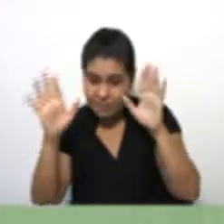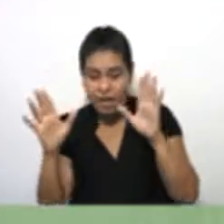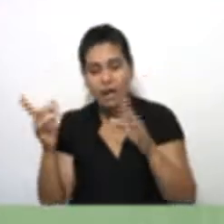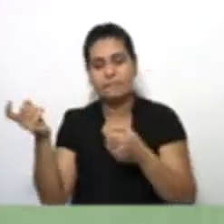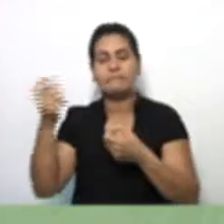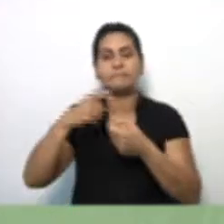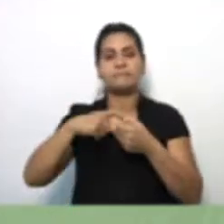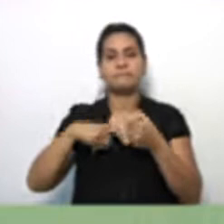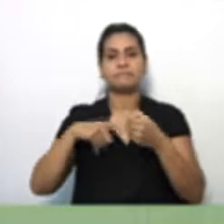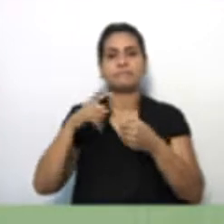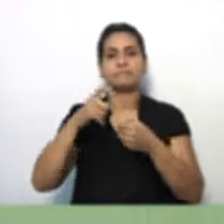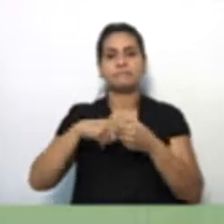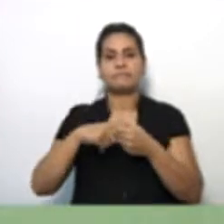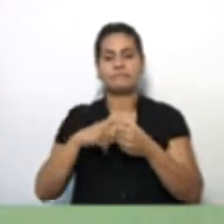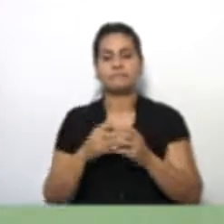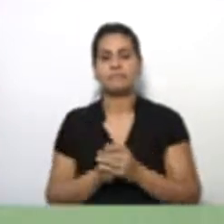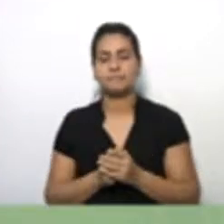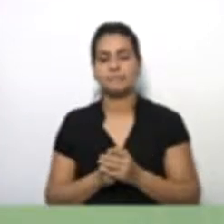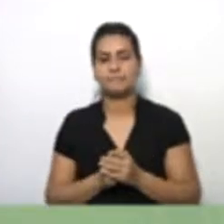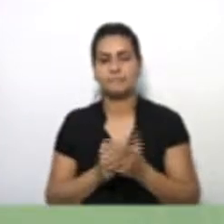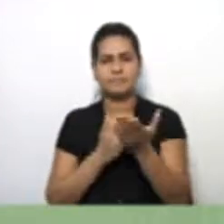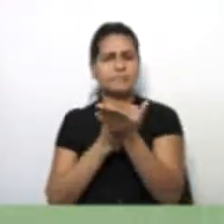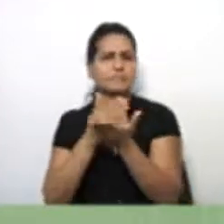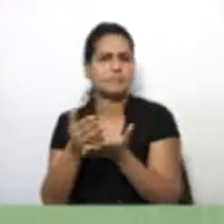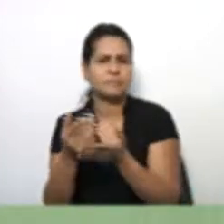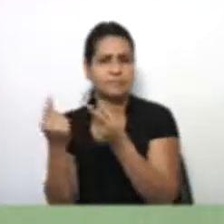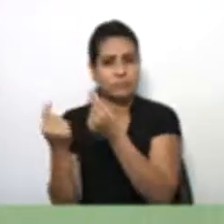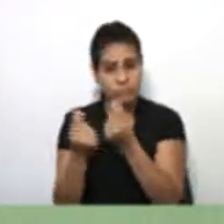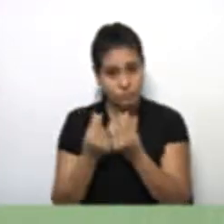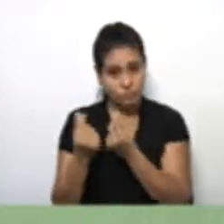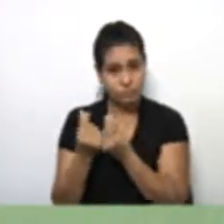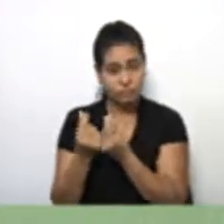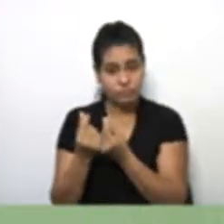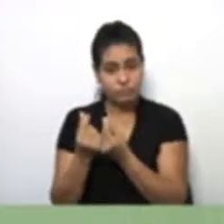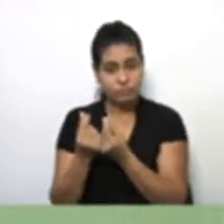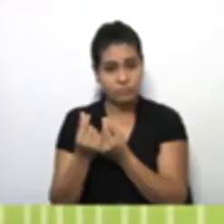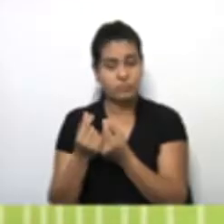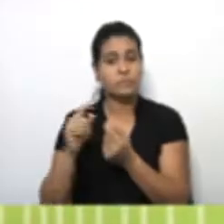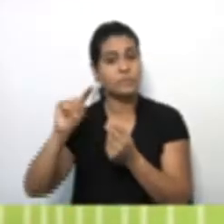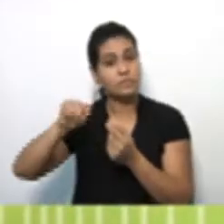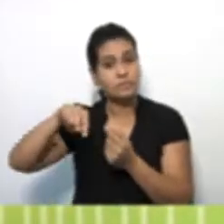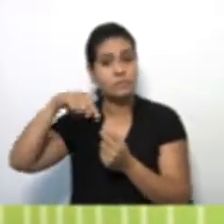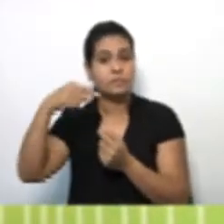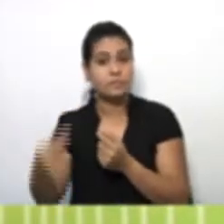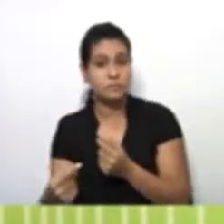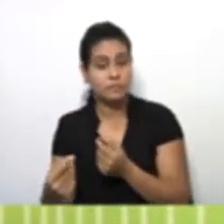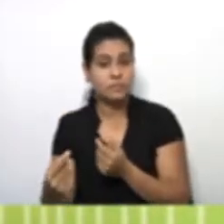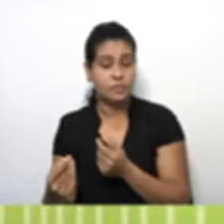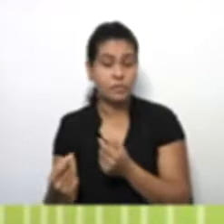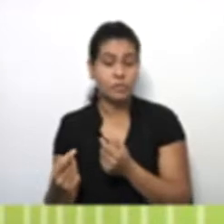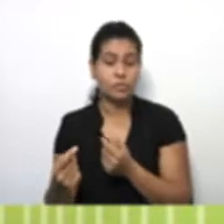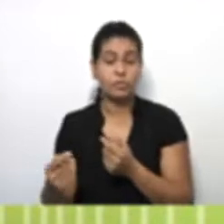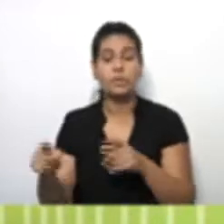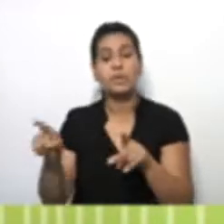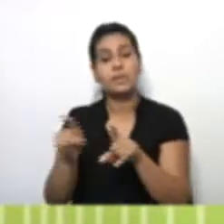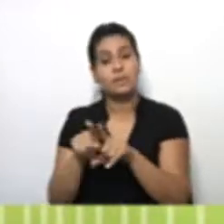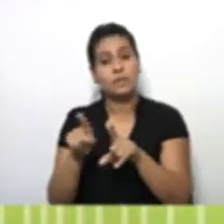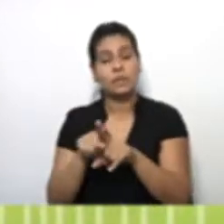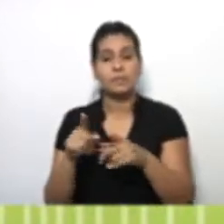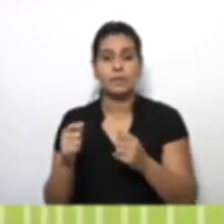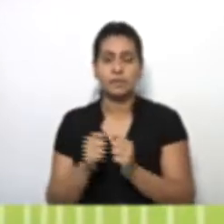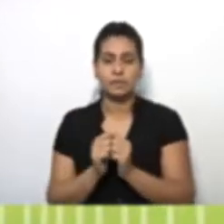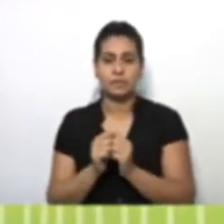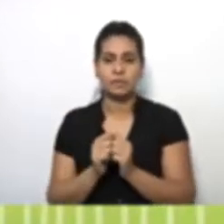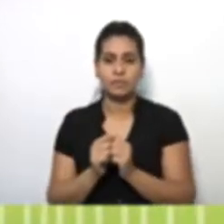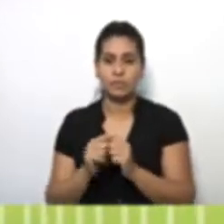assim, ó, nessa evolução do pensamento que começou com a parte financeira, né, que depois passou a ser tratada uma